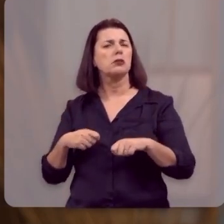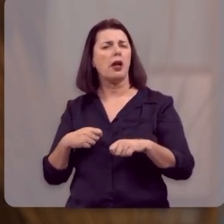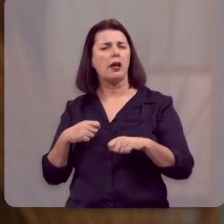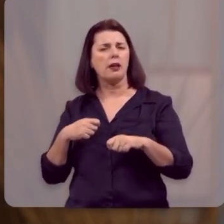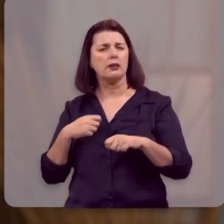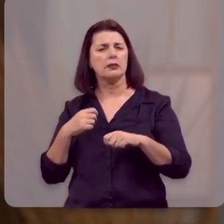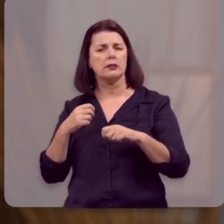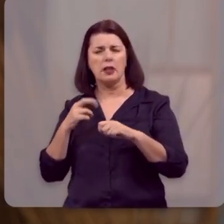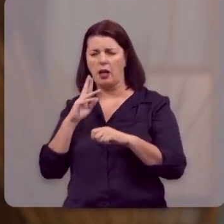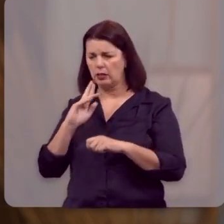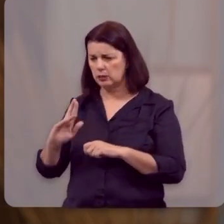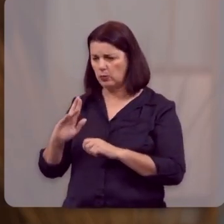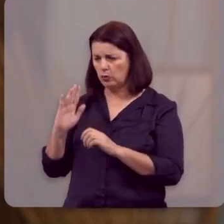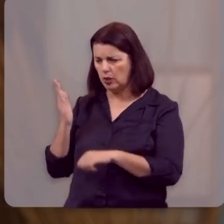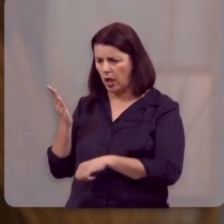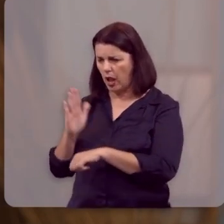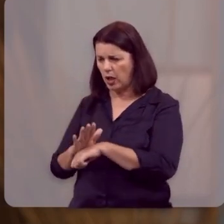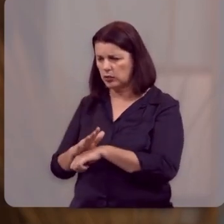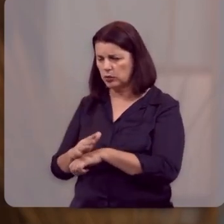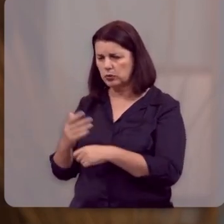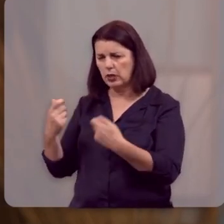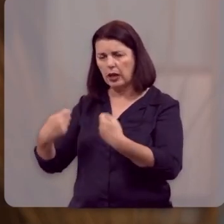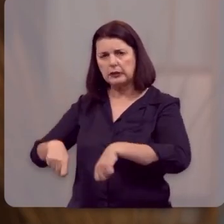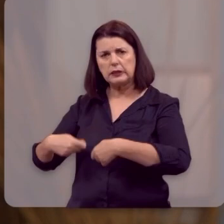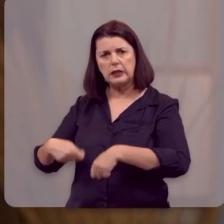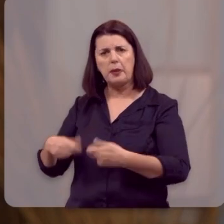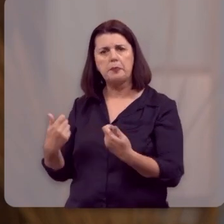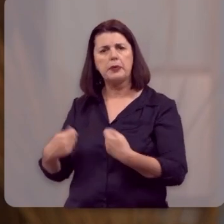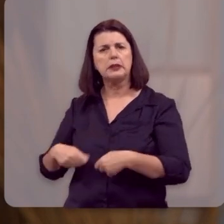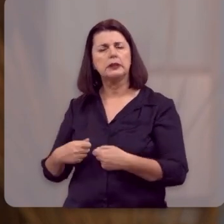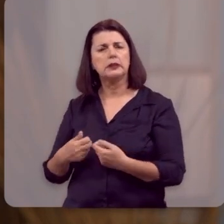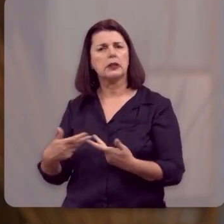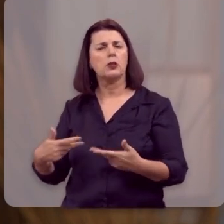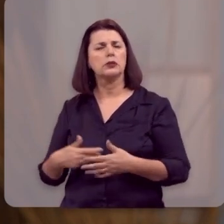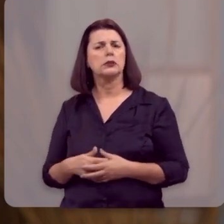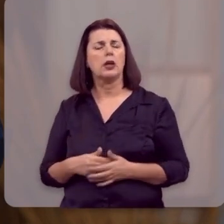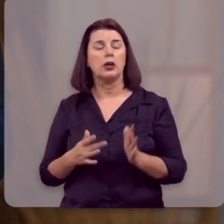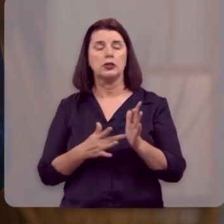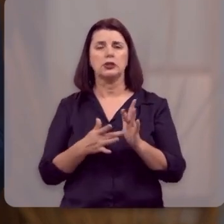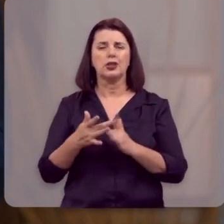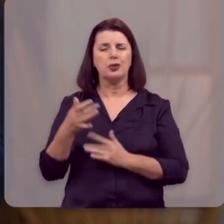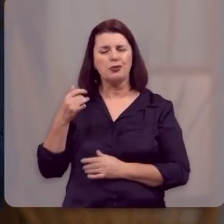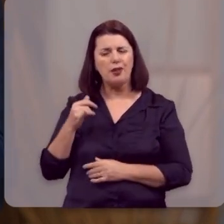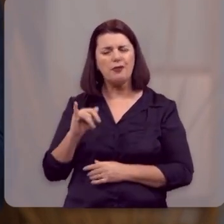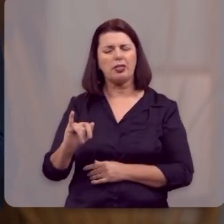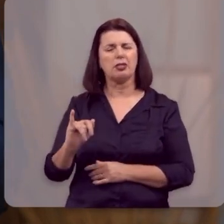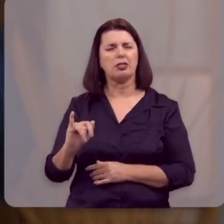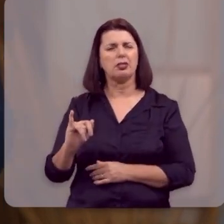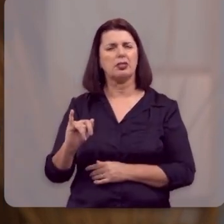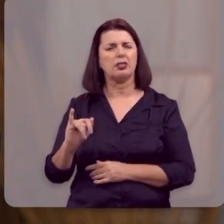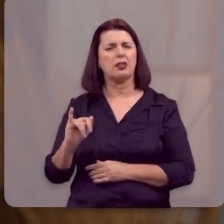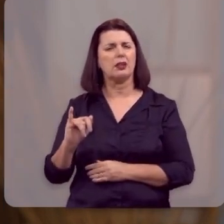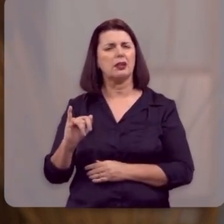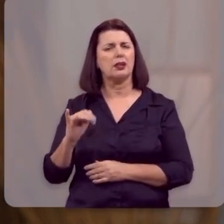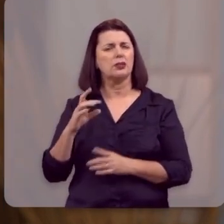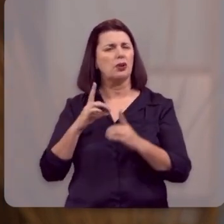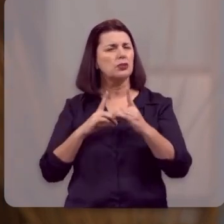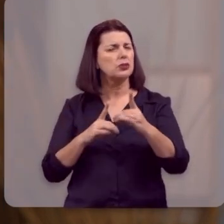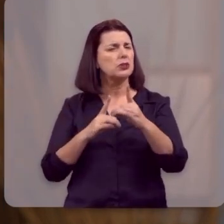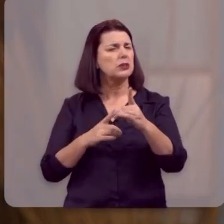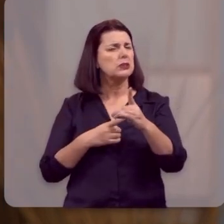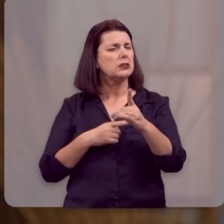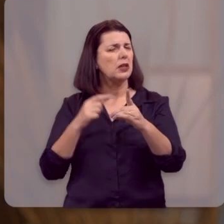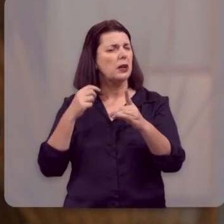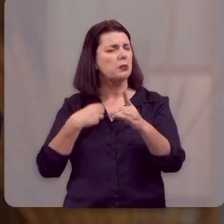demandas e necessidades imediatas. E Jesus, evitando que os discípulos entrassem nessa